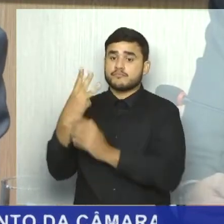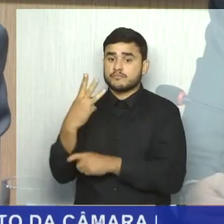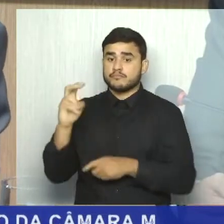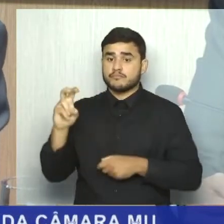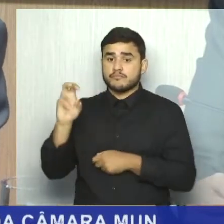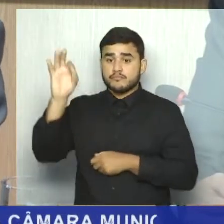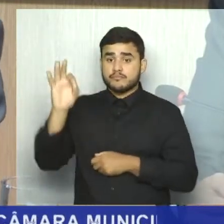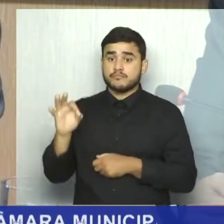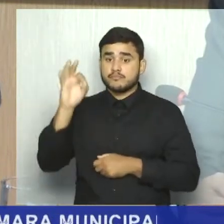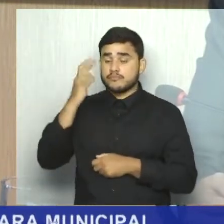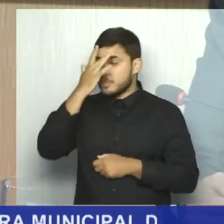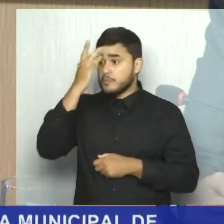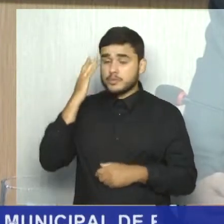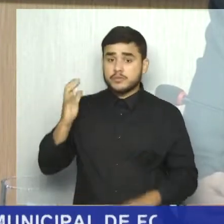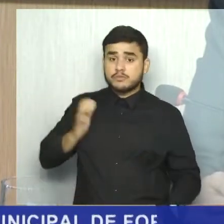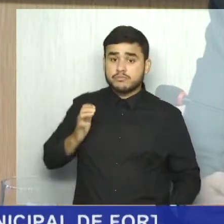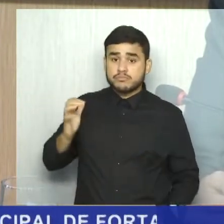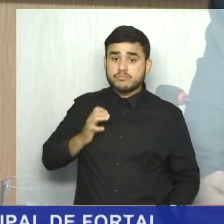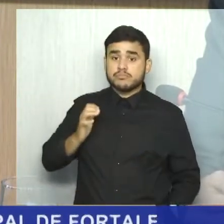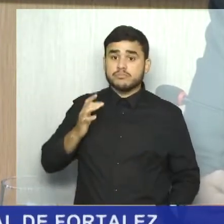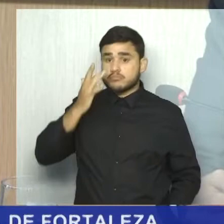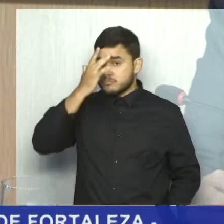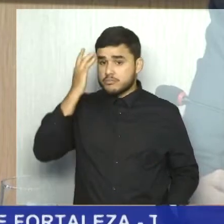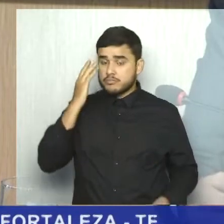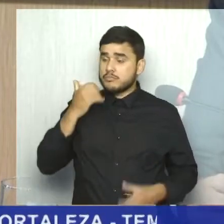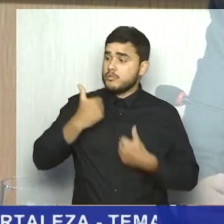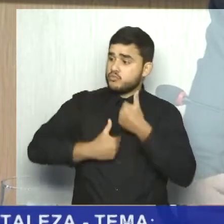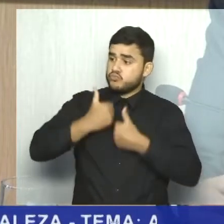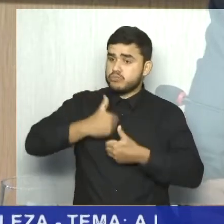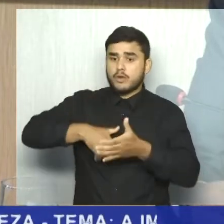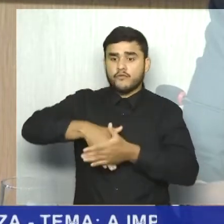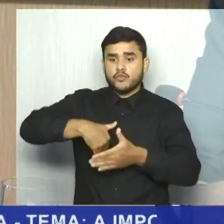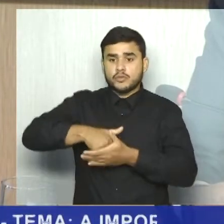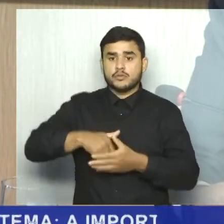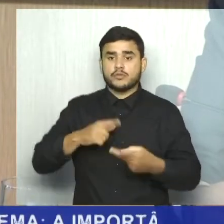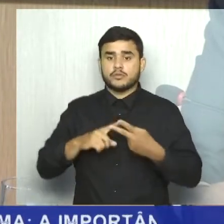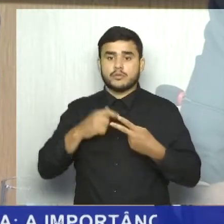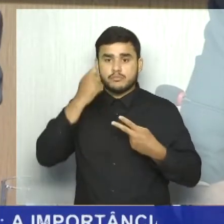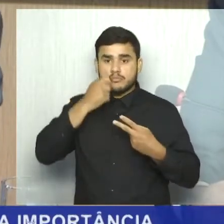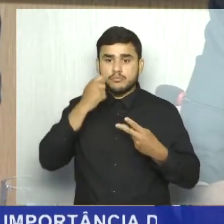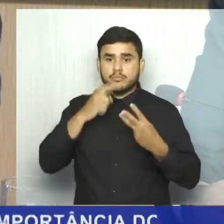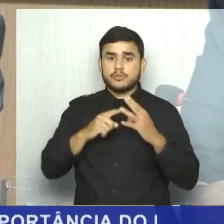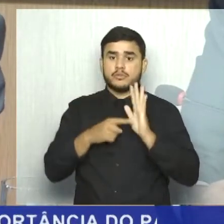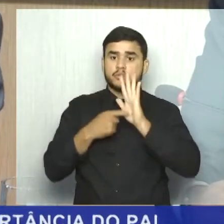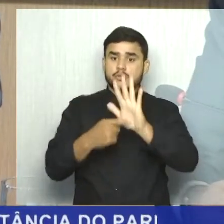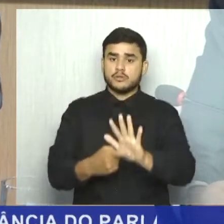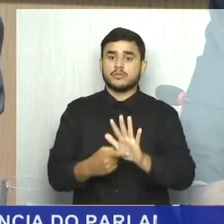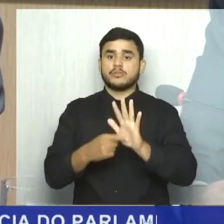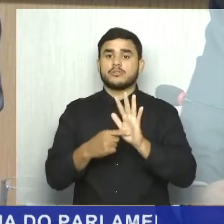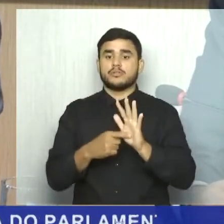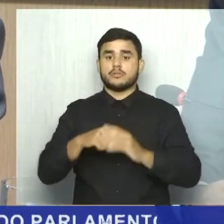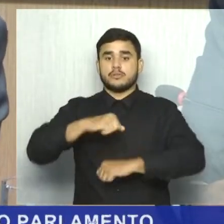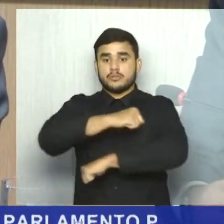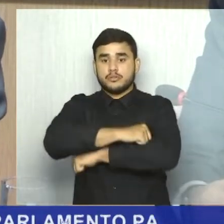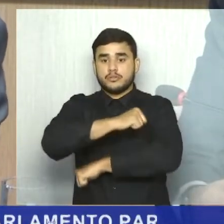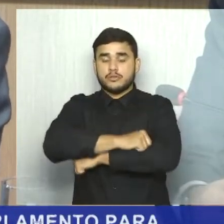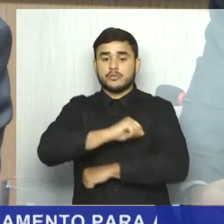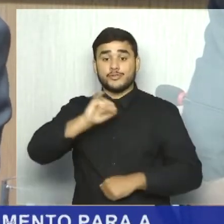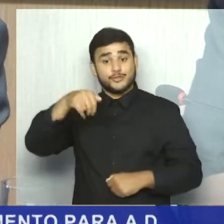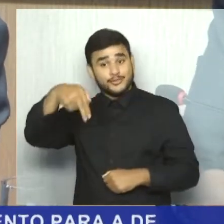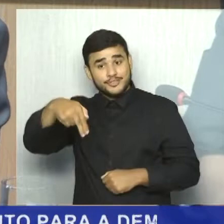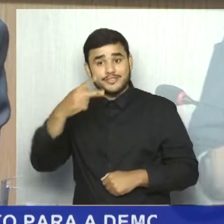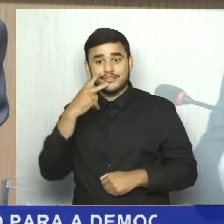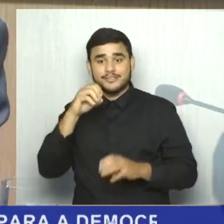35% para os grandes salários, um grande futebolista, um ator, um artista, um apresentador do Jornal Nacional, etc.,